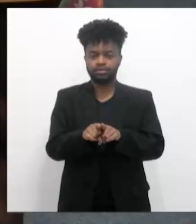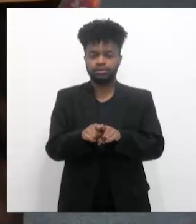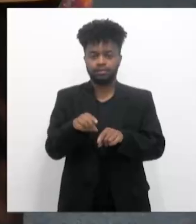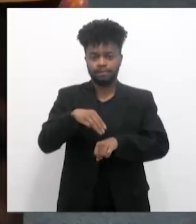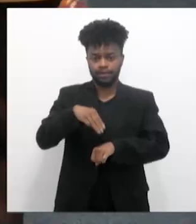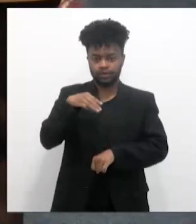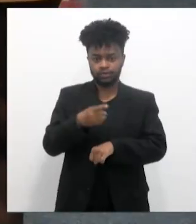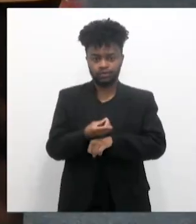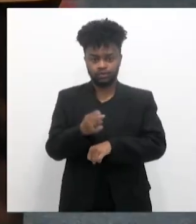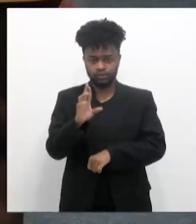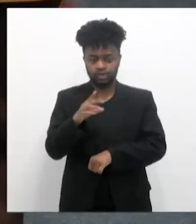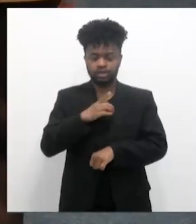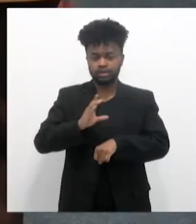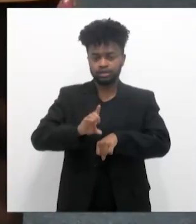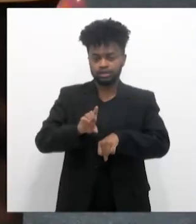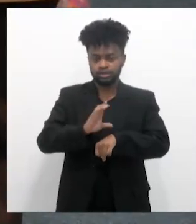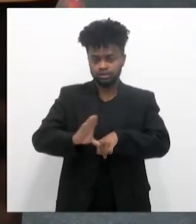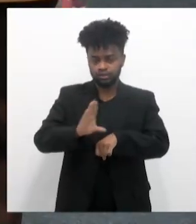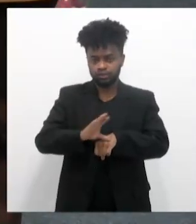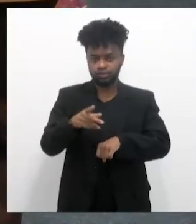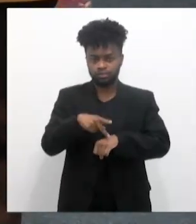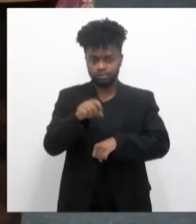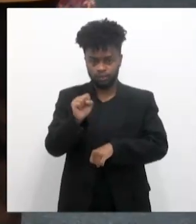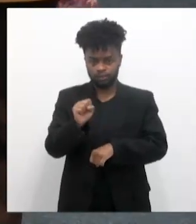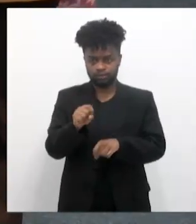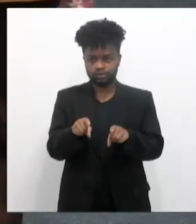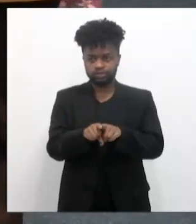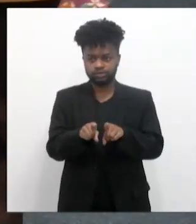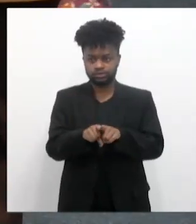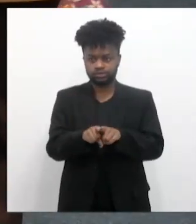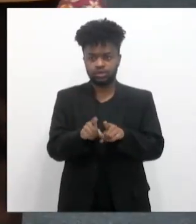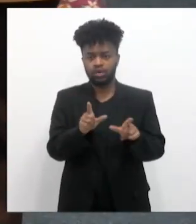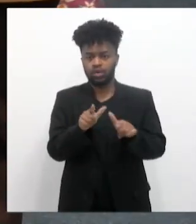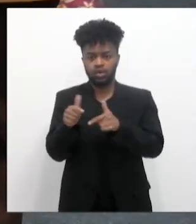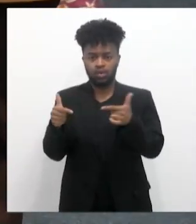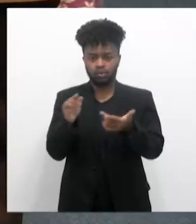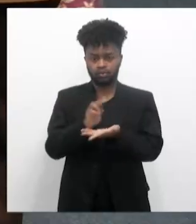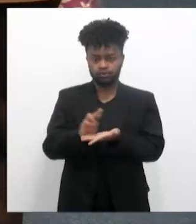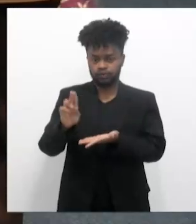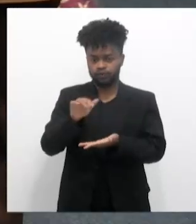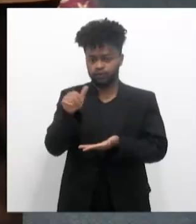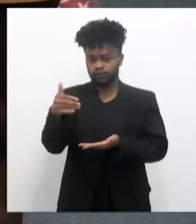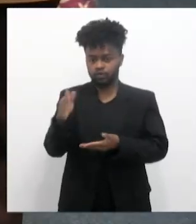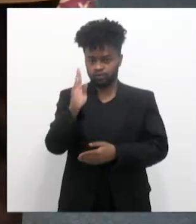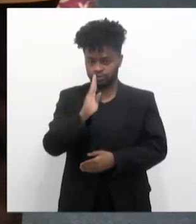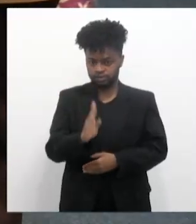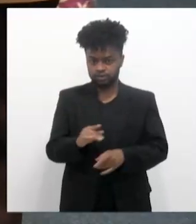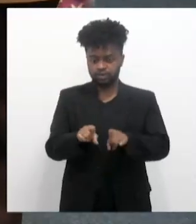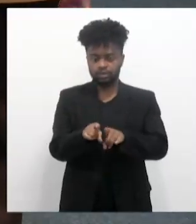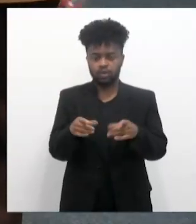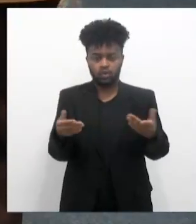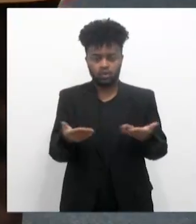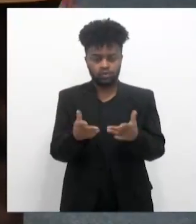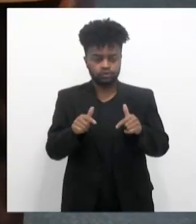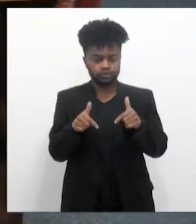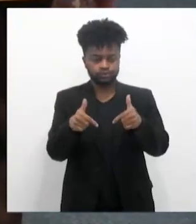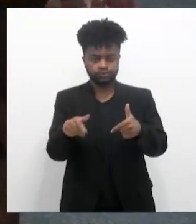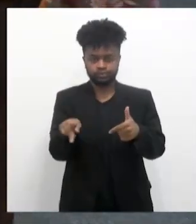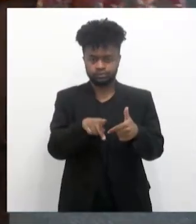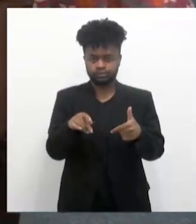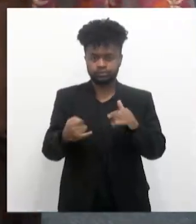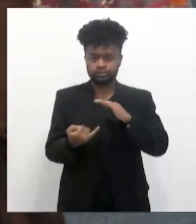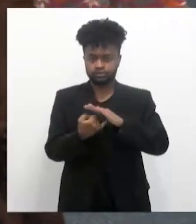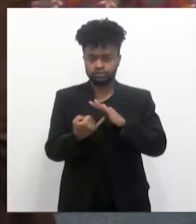também possui curso de pós-graduação em outras universidades fora do Brasil e hoje é professora do